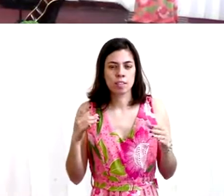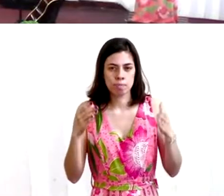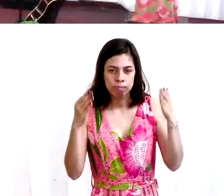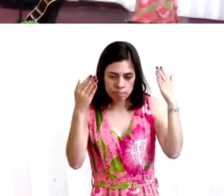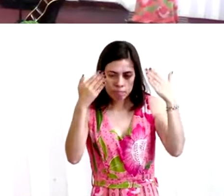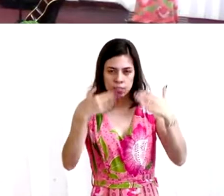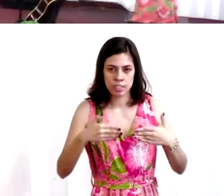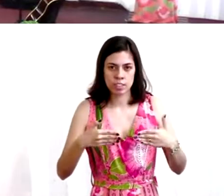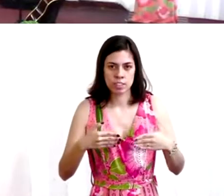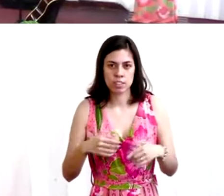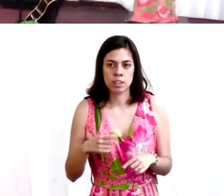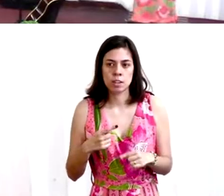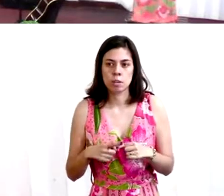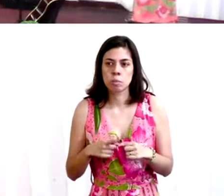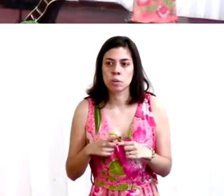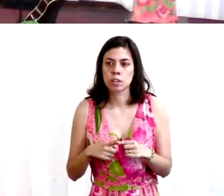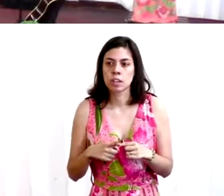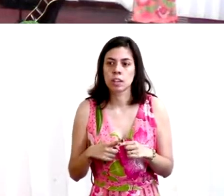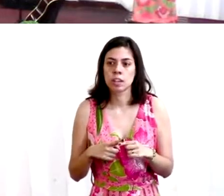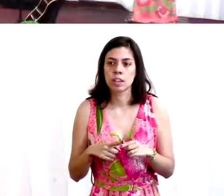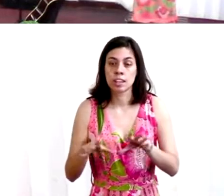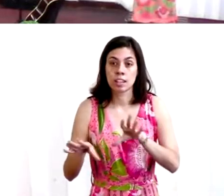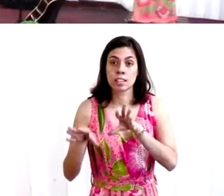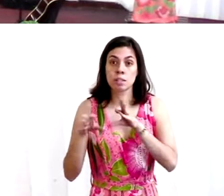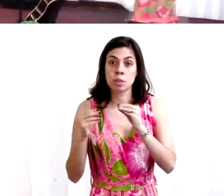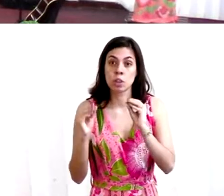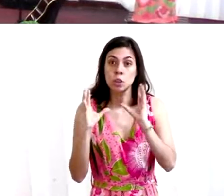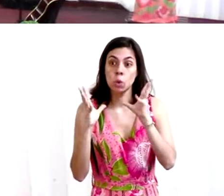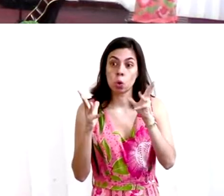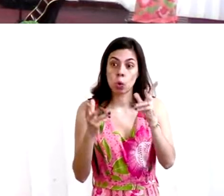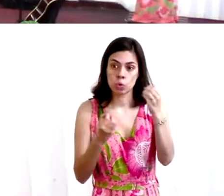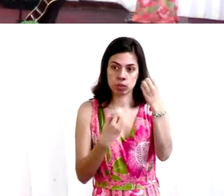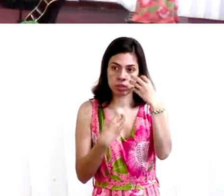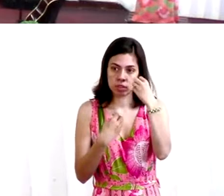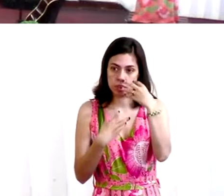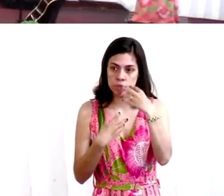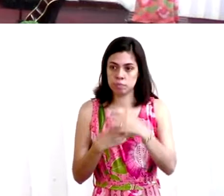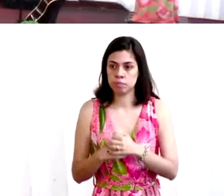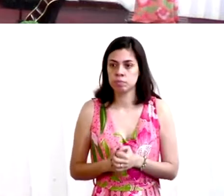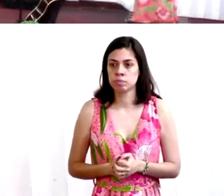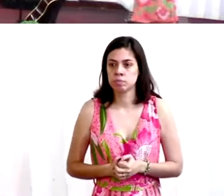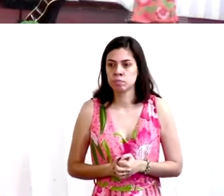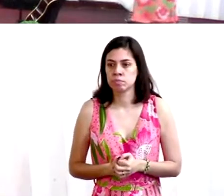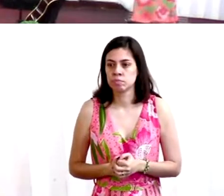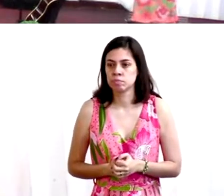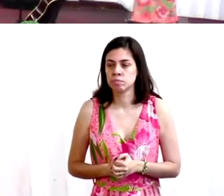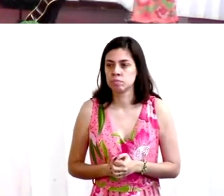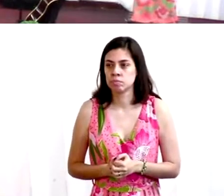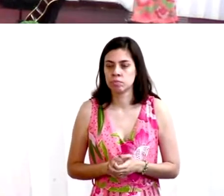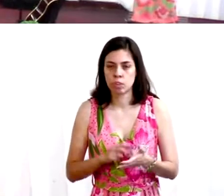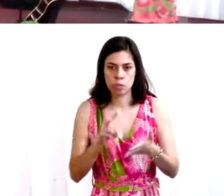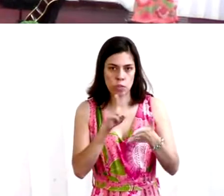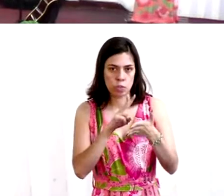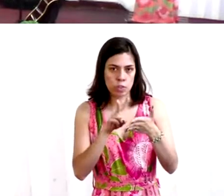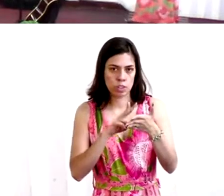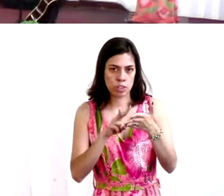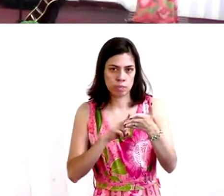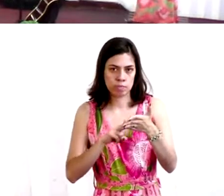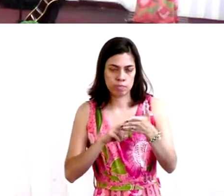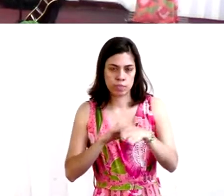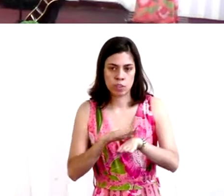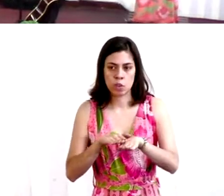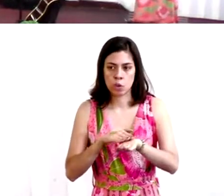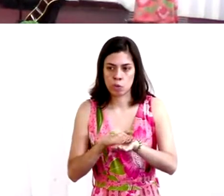partes dela. Eu quero começar essa exposição lendo o texto e falando com as crianças,